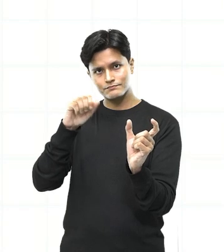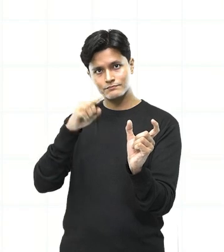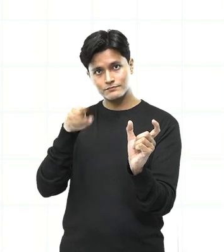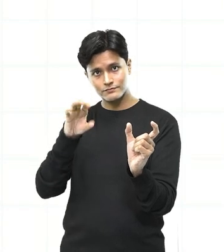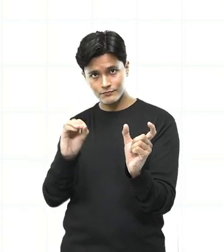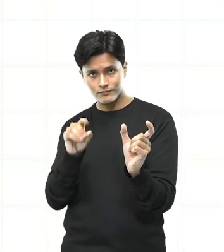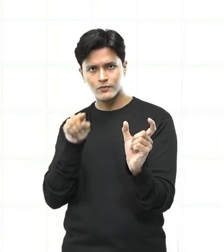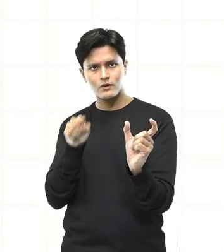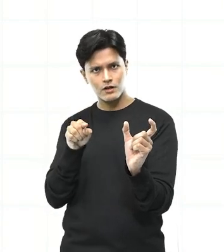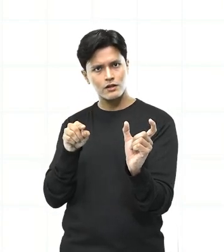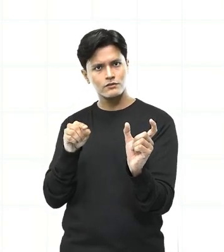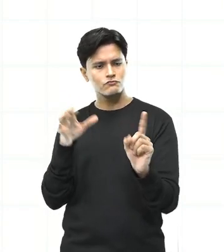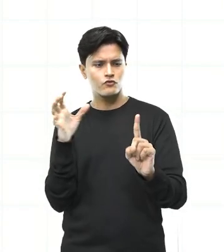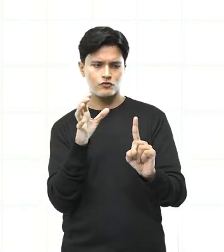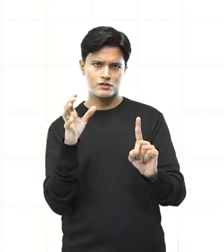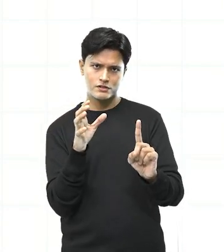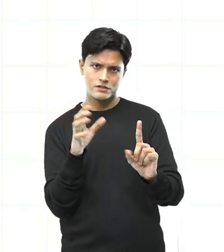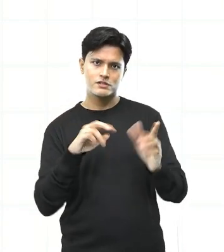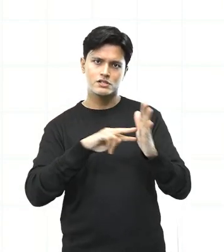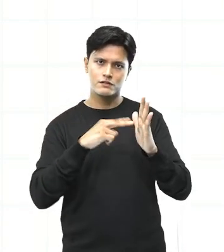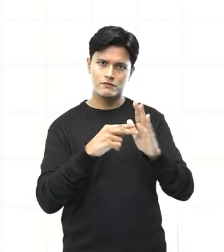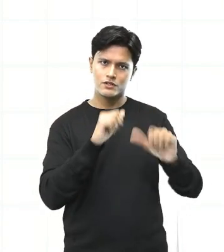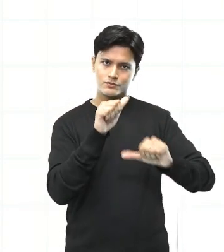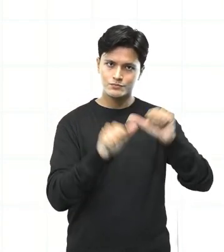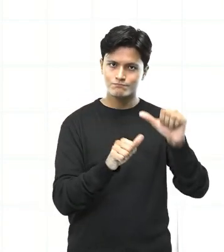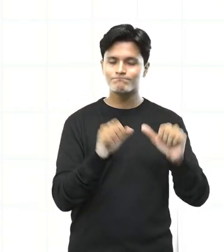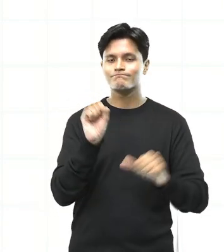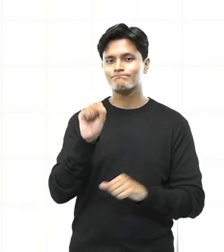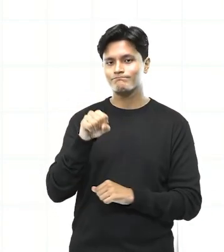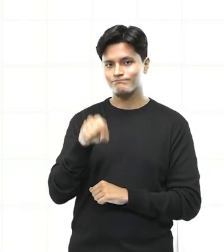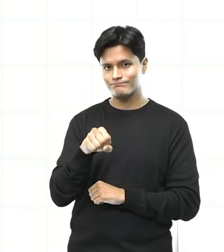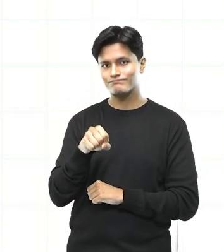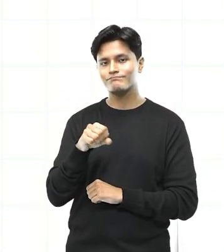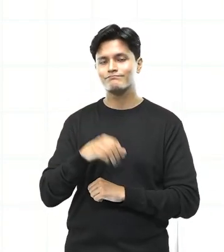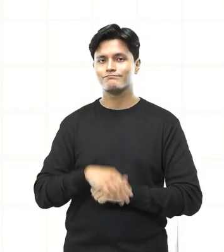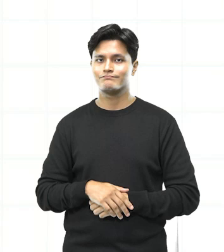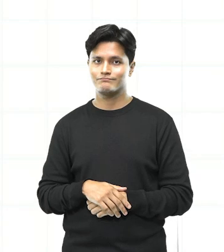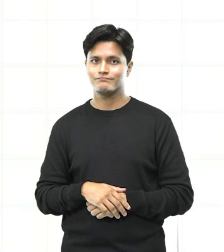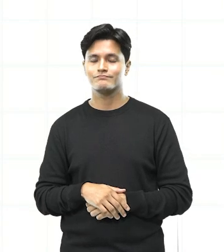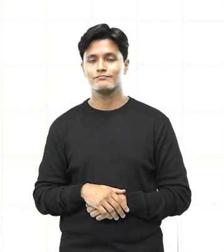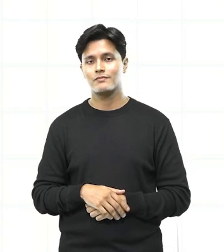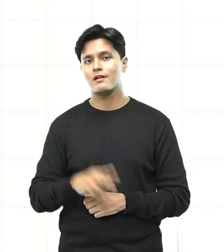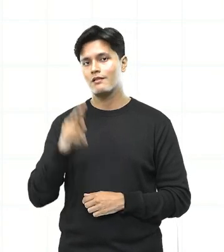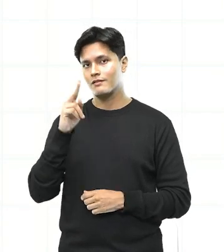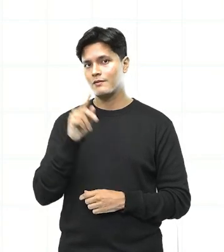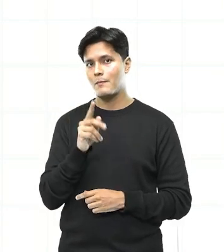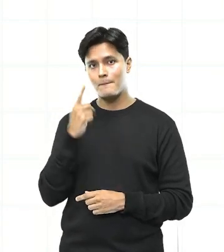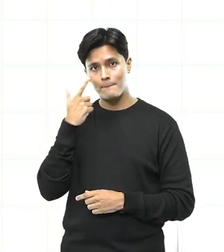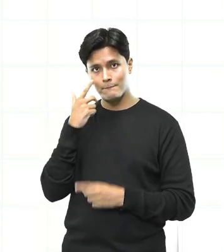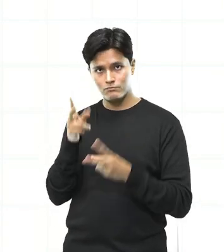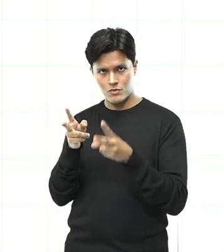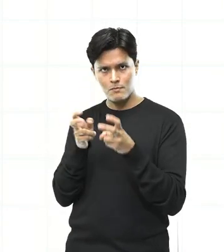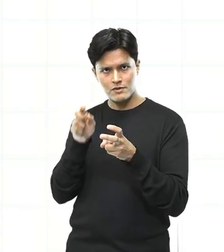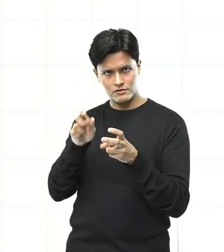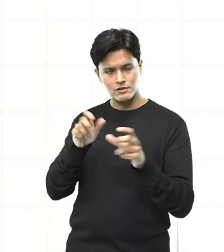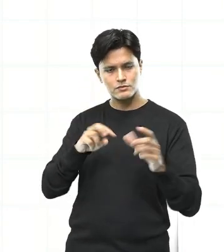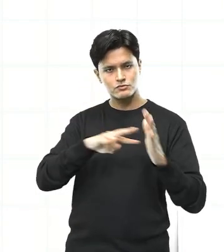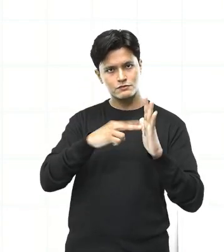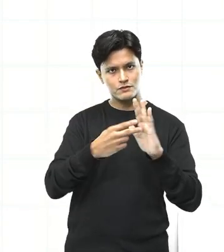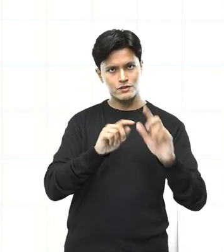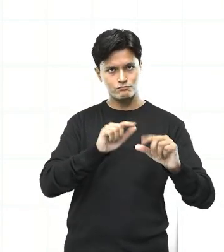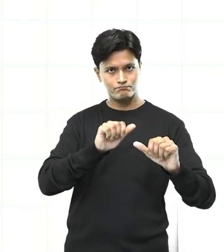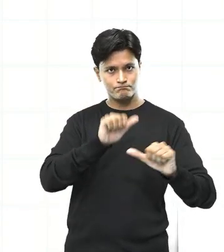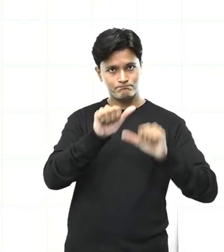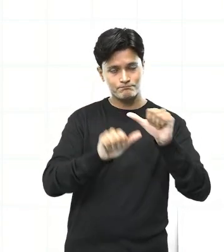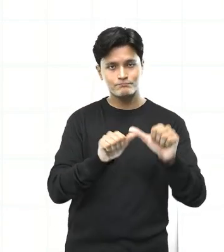Está modificando o sentido? Está. Encontram perto, encontram longe. Vejam que vai modificar o sentido. E os